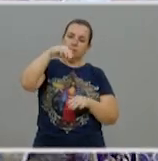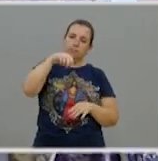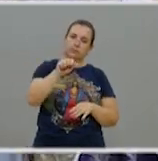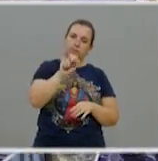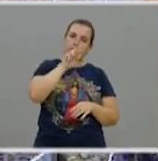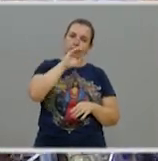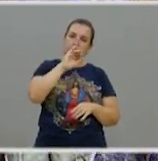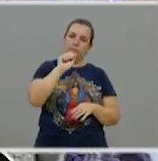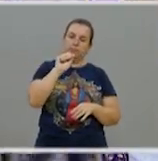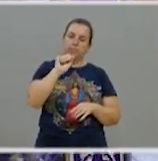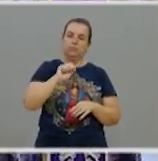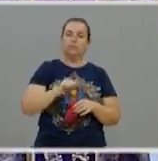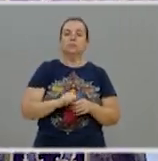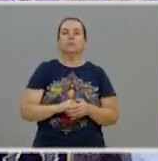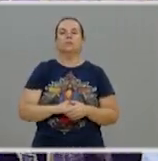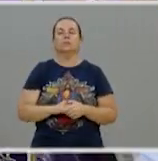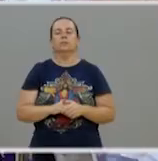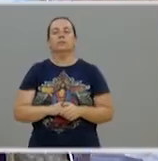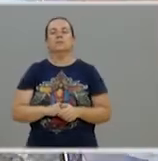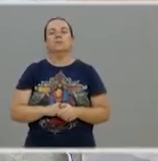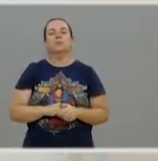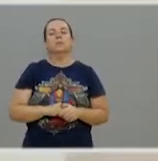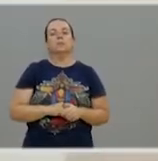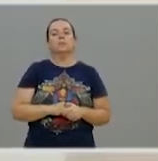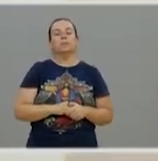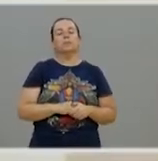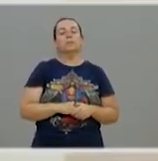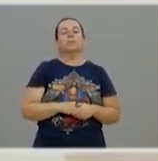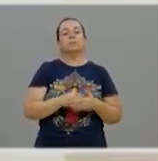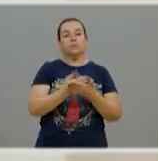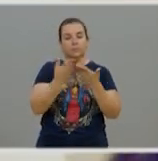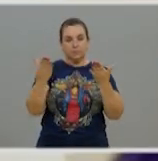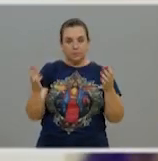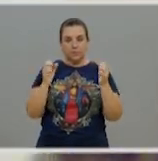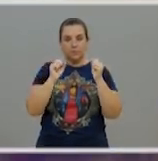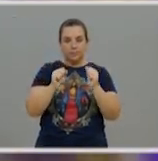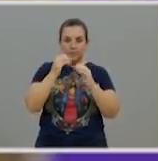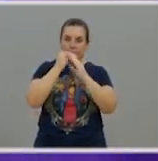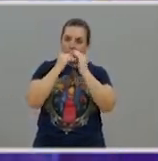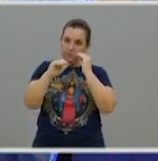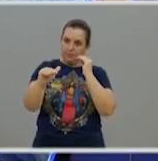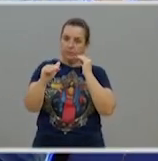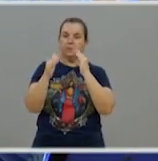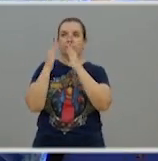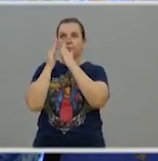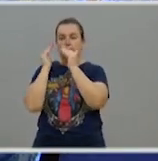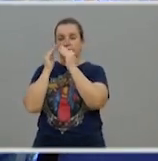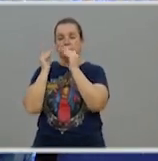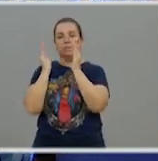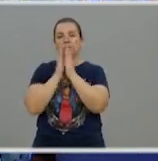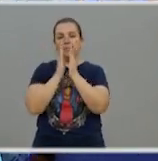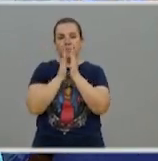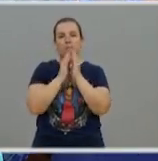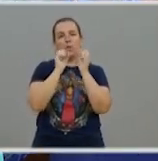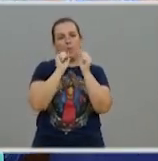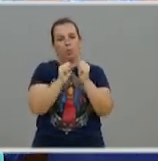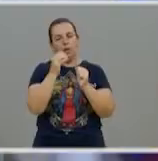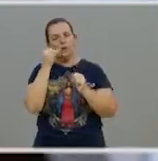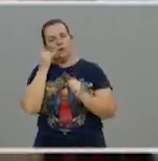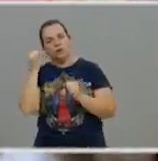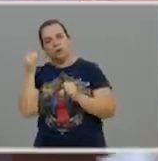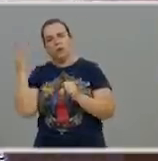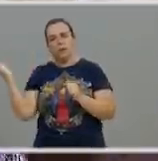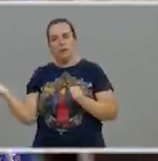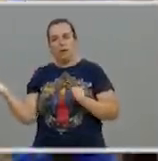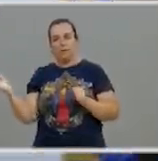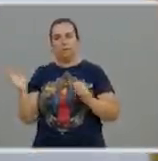Campos, de Patos de Minas. E você pode fazer o seu pedido ligando 0